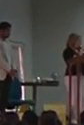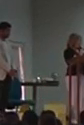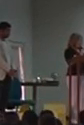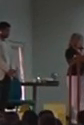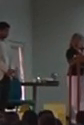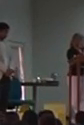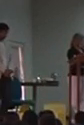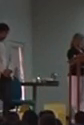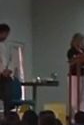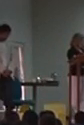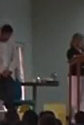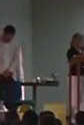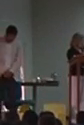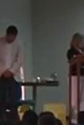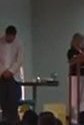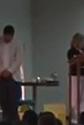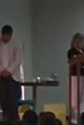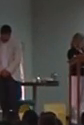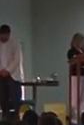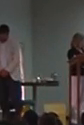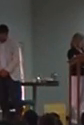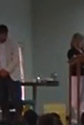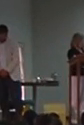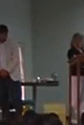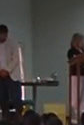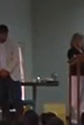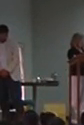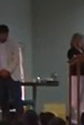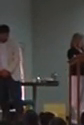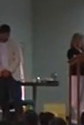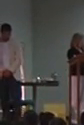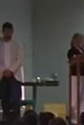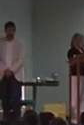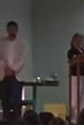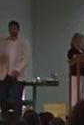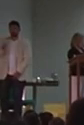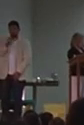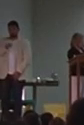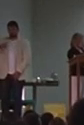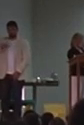Professor Zé Mário, o microfone vai chegar até o senhor. E o